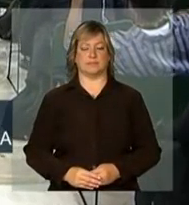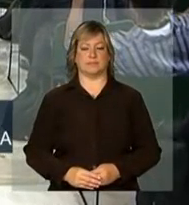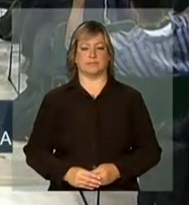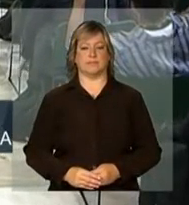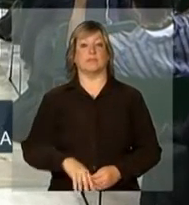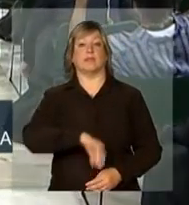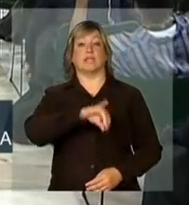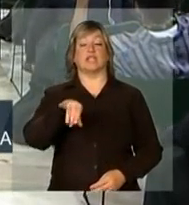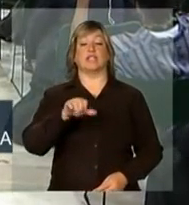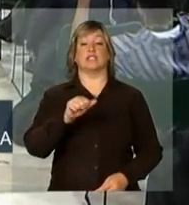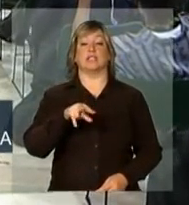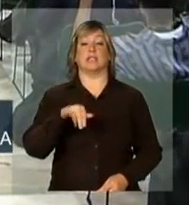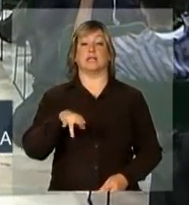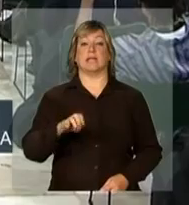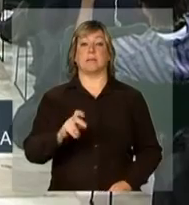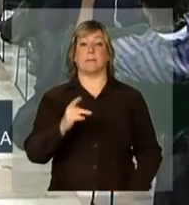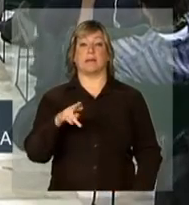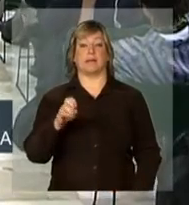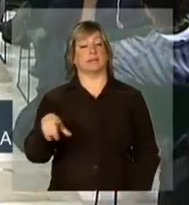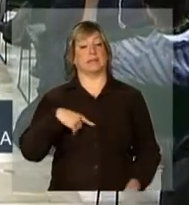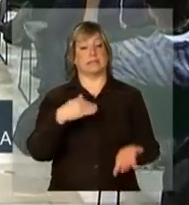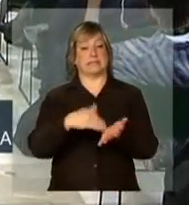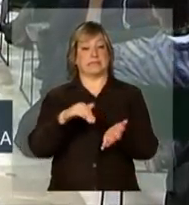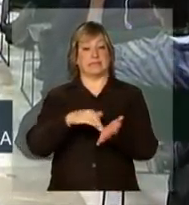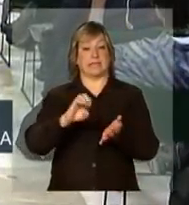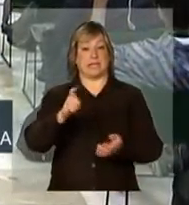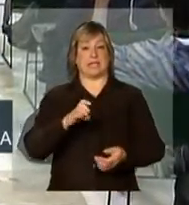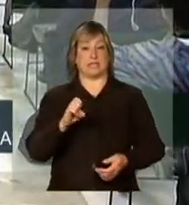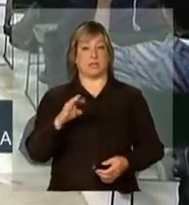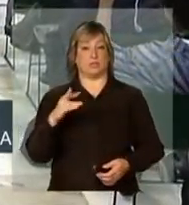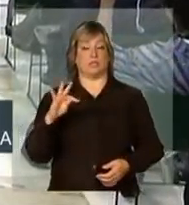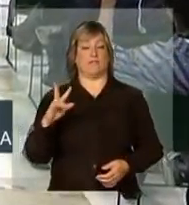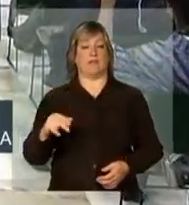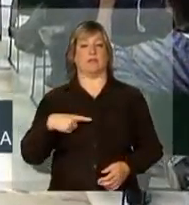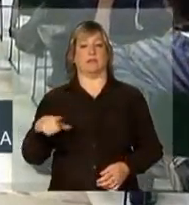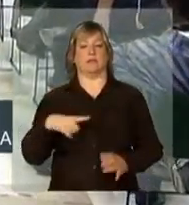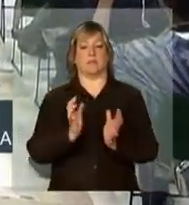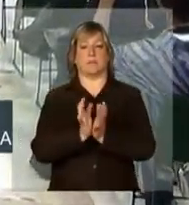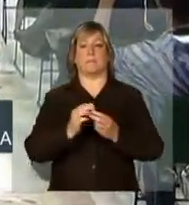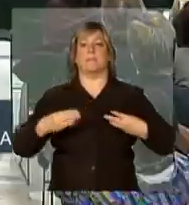Janine Pires, secretária executiva do Ministério da Cultura,